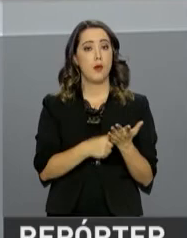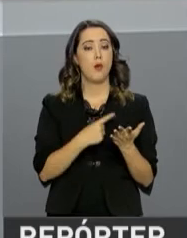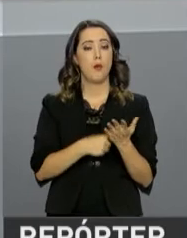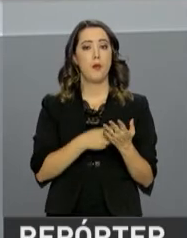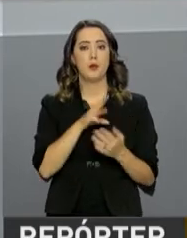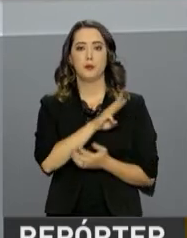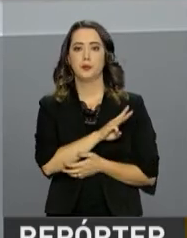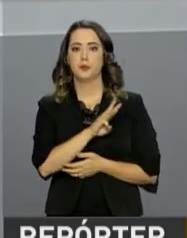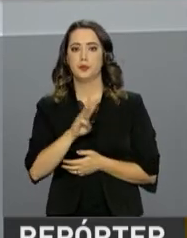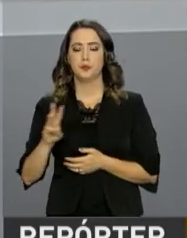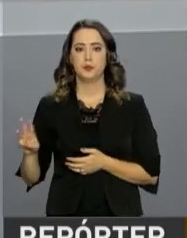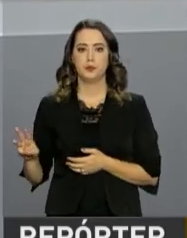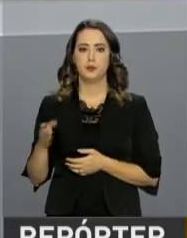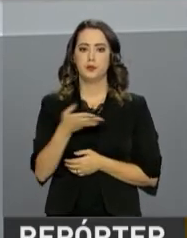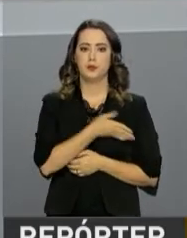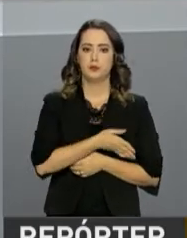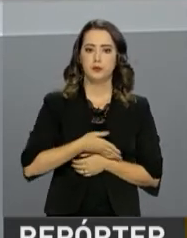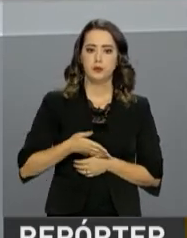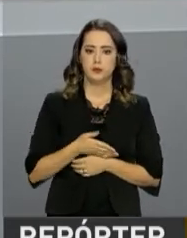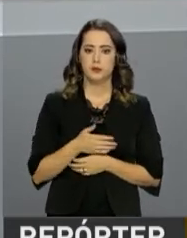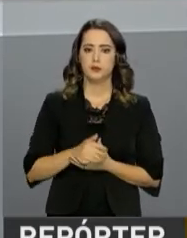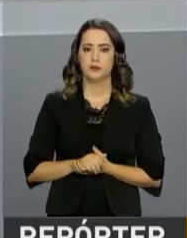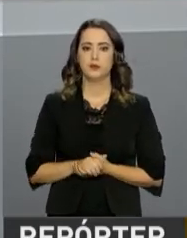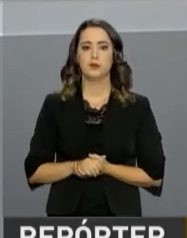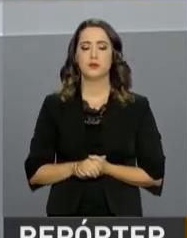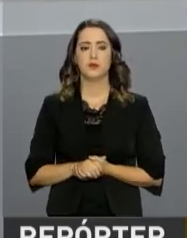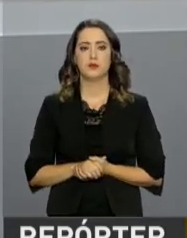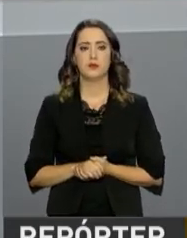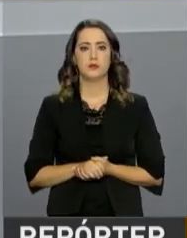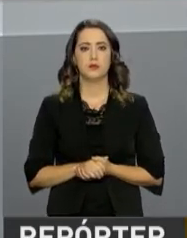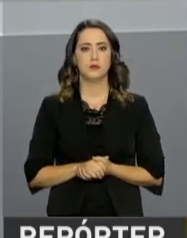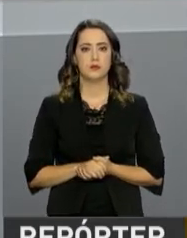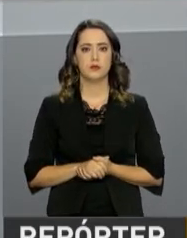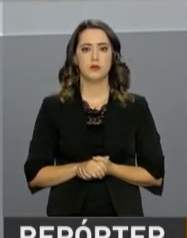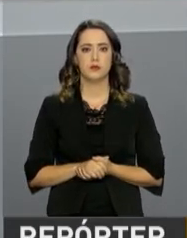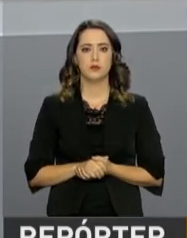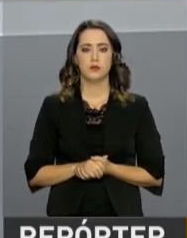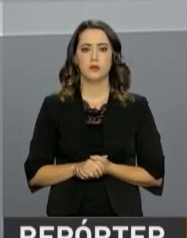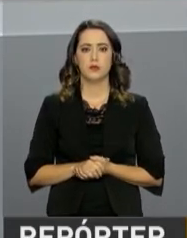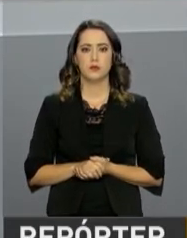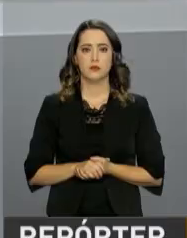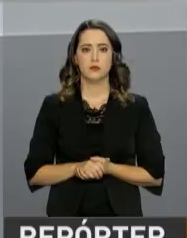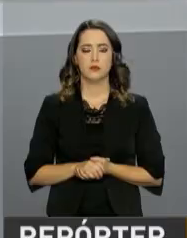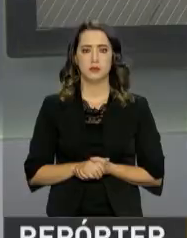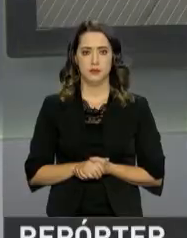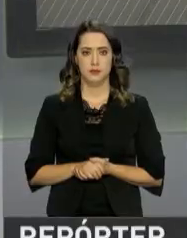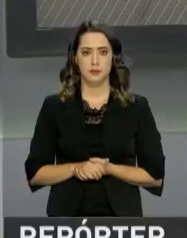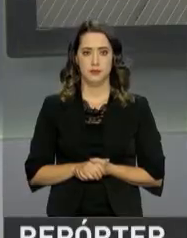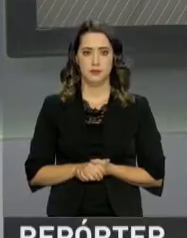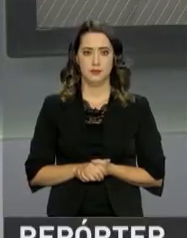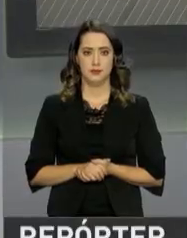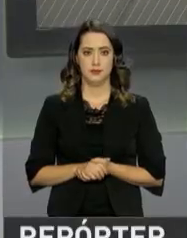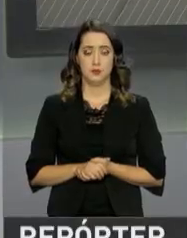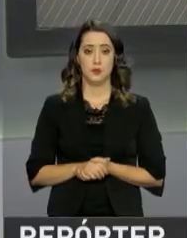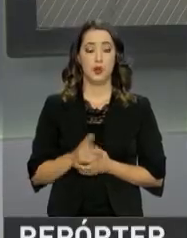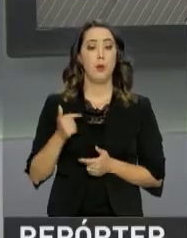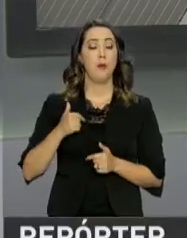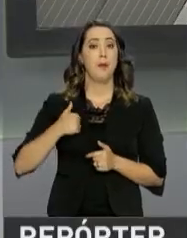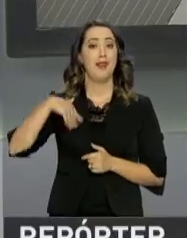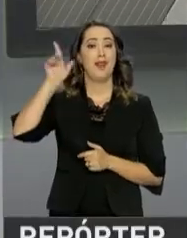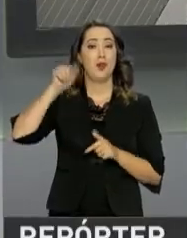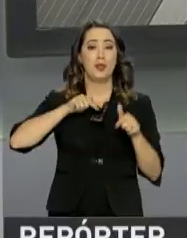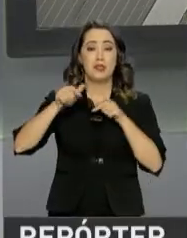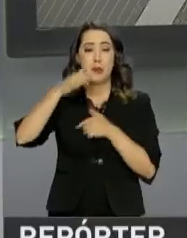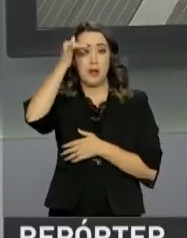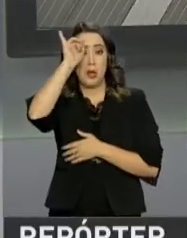pelo portal da presidência na internet no endereço aparece pra você aí na tela a maior operação de